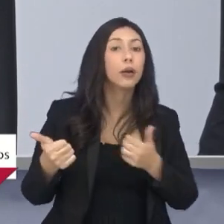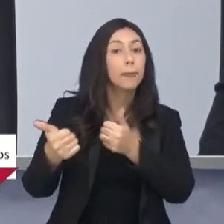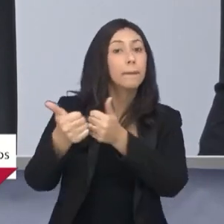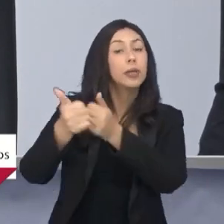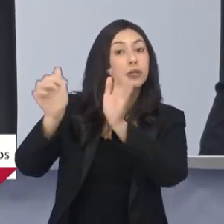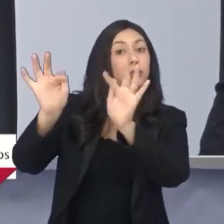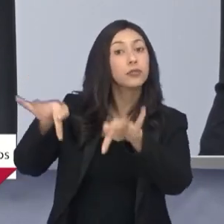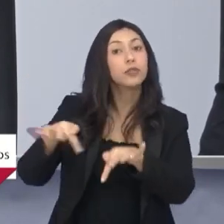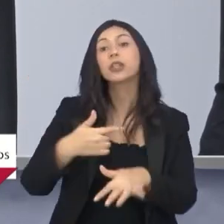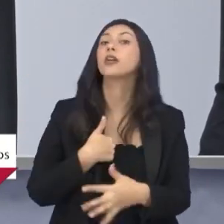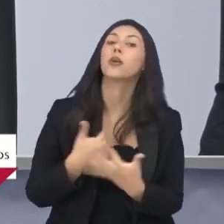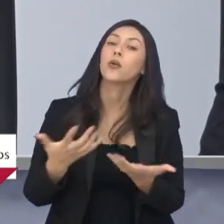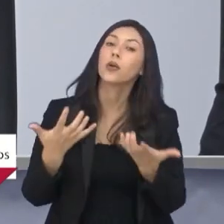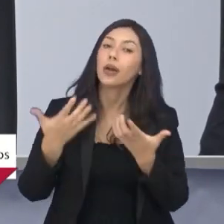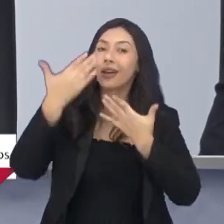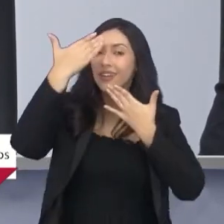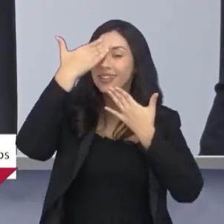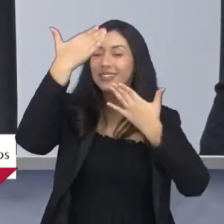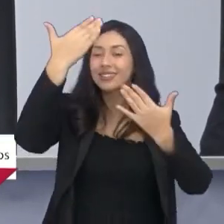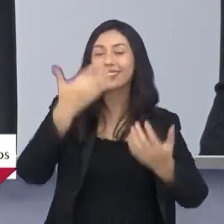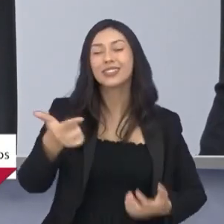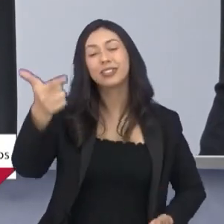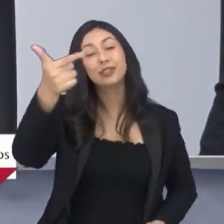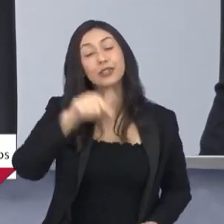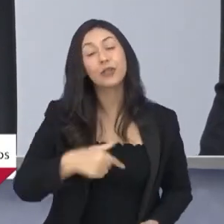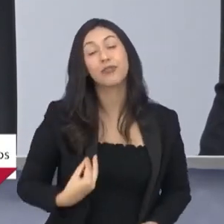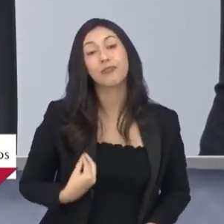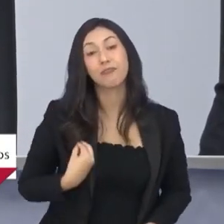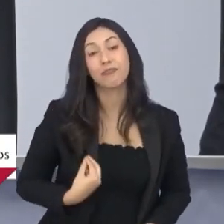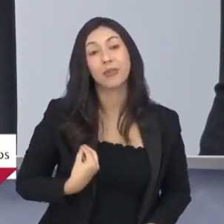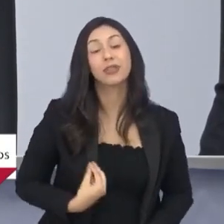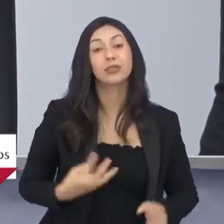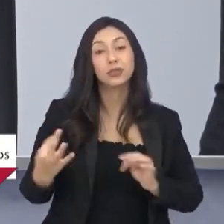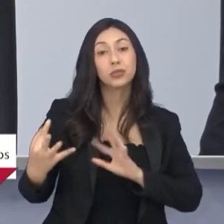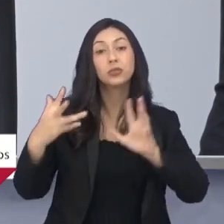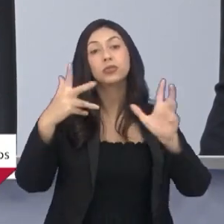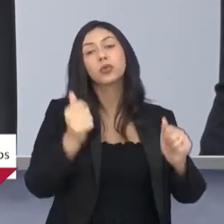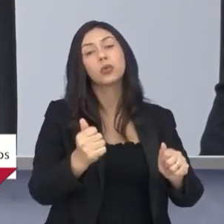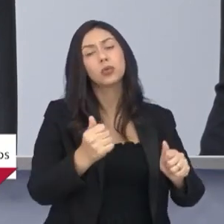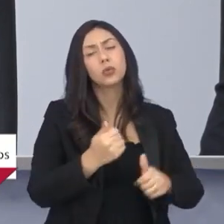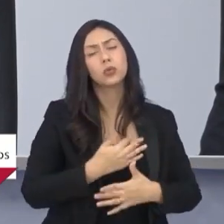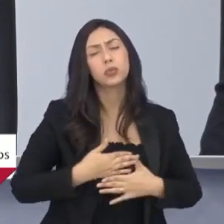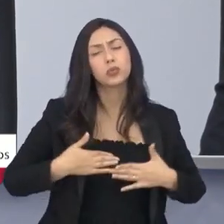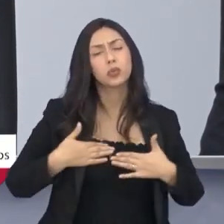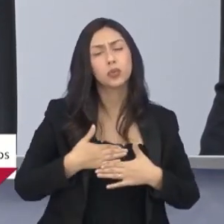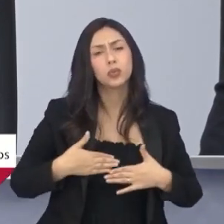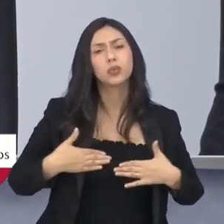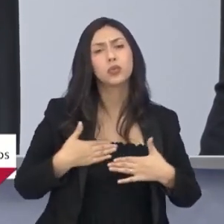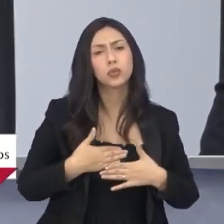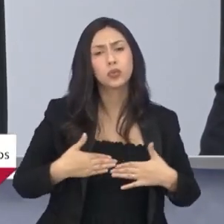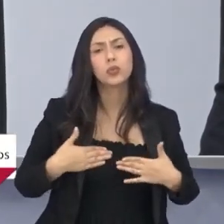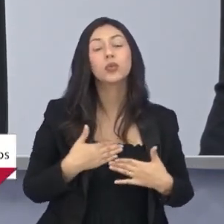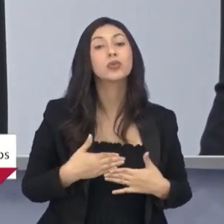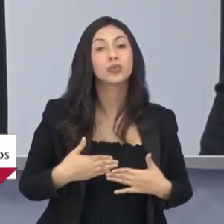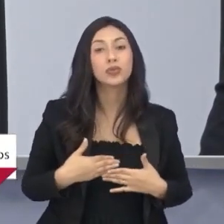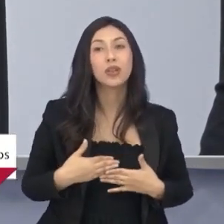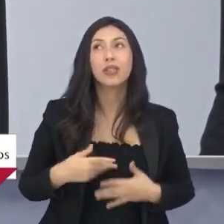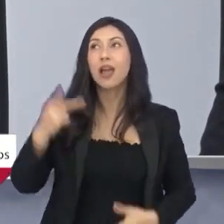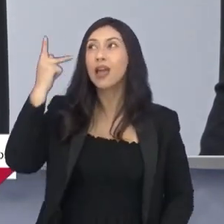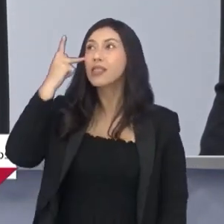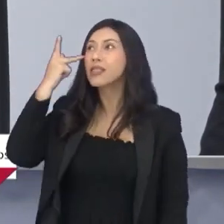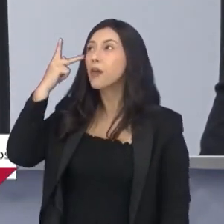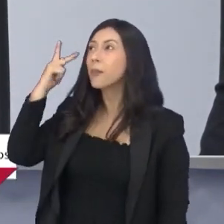eu quero agradecer novamente a presença de todos é muito satisfatório o sairmos de lá de São